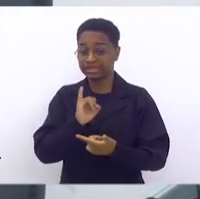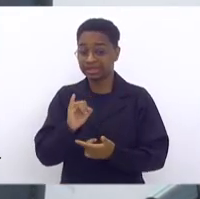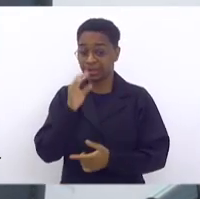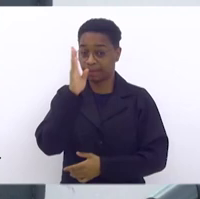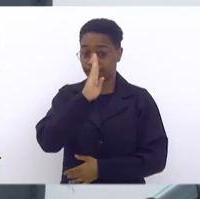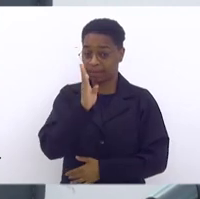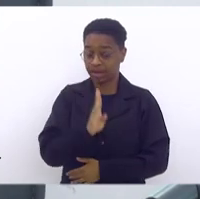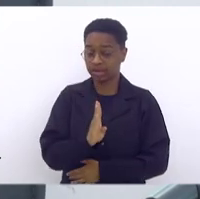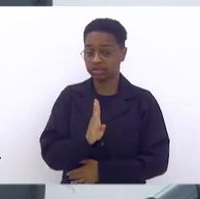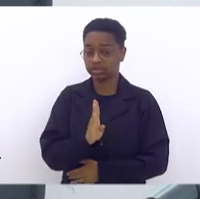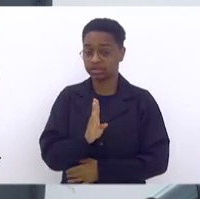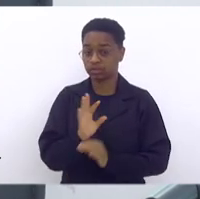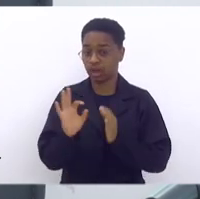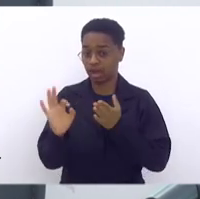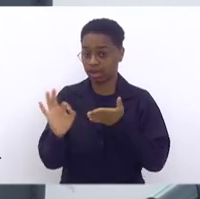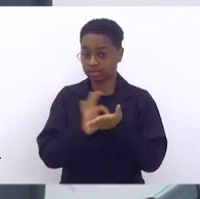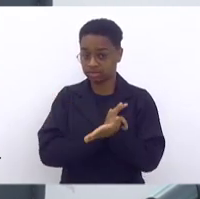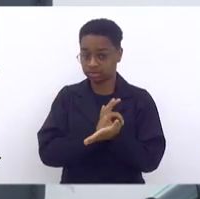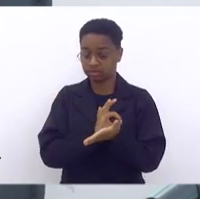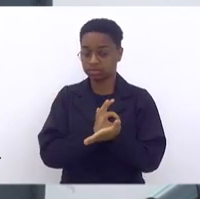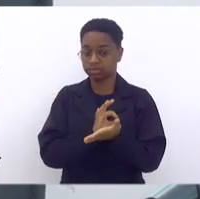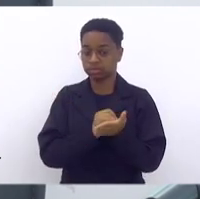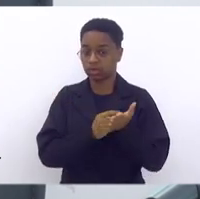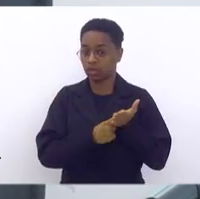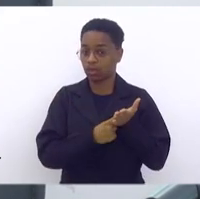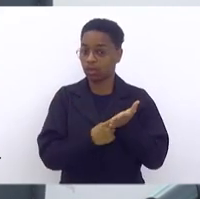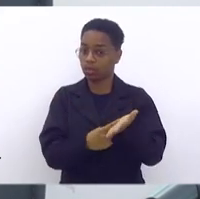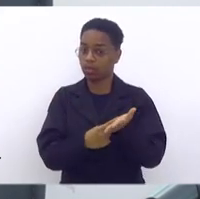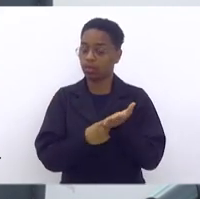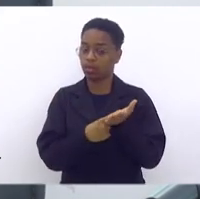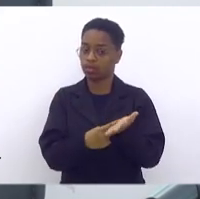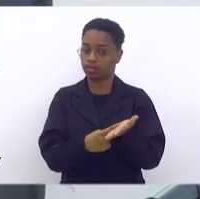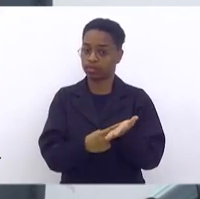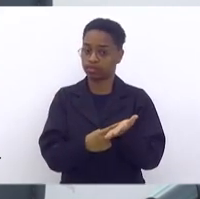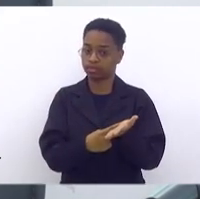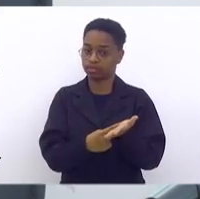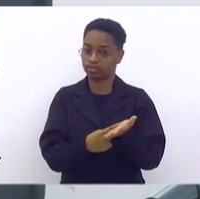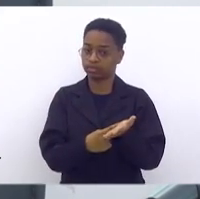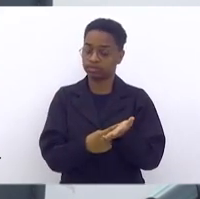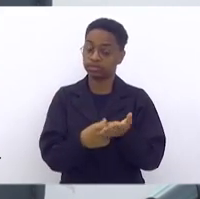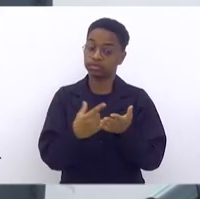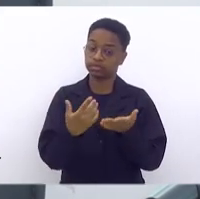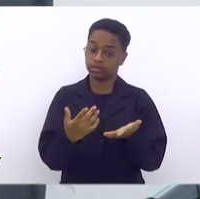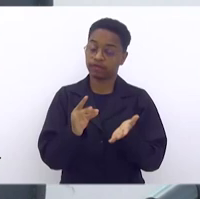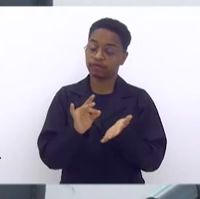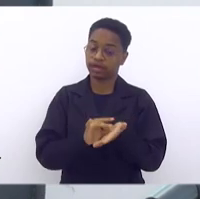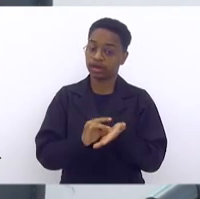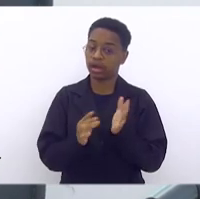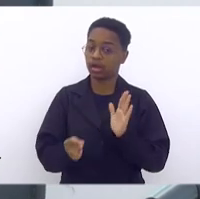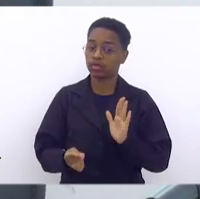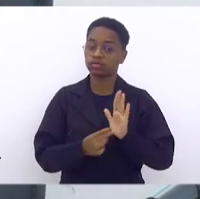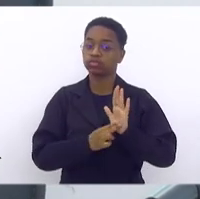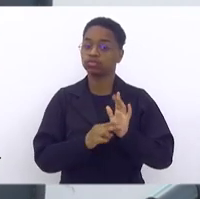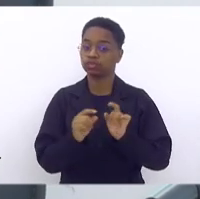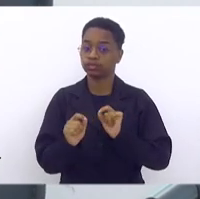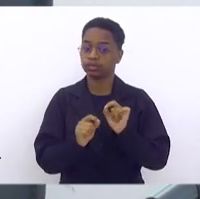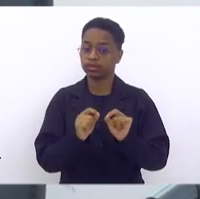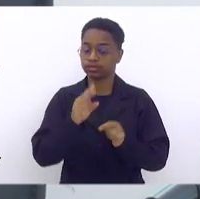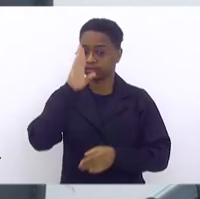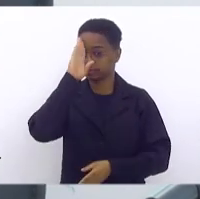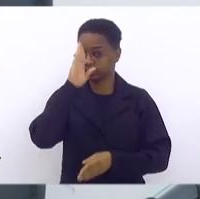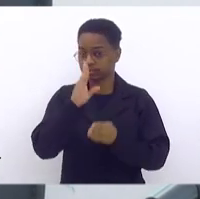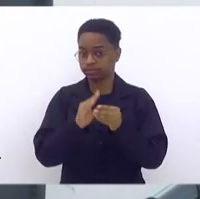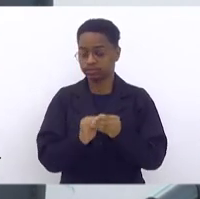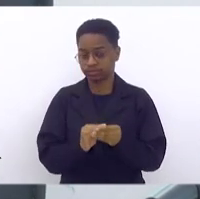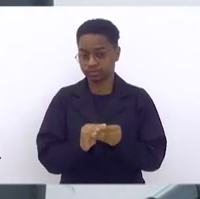Brasil assina uma convenção, um tratado, ele, na verdade, assume aquele